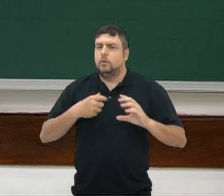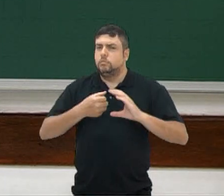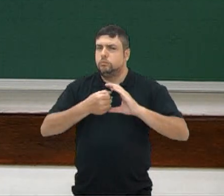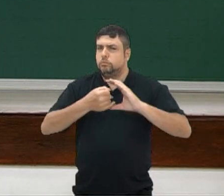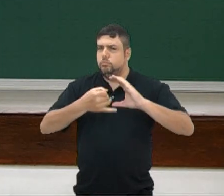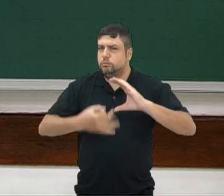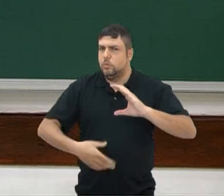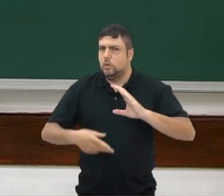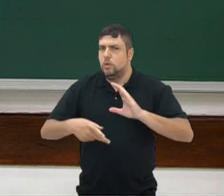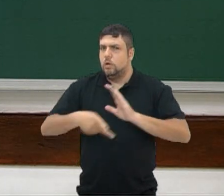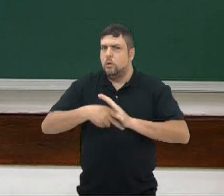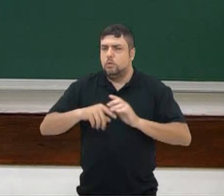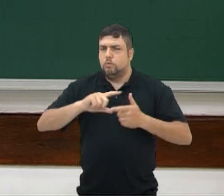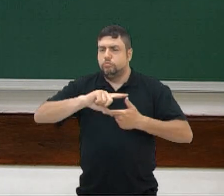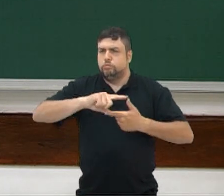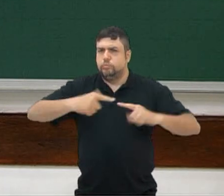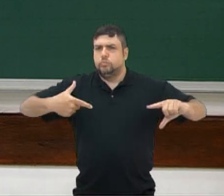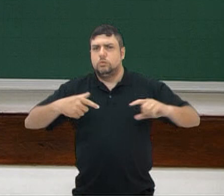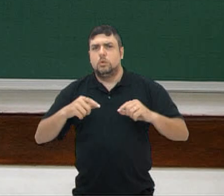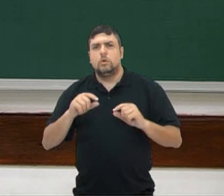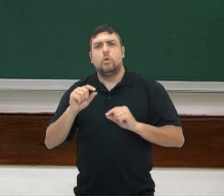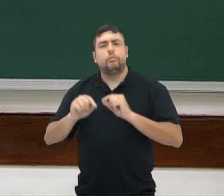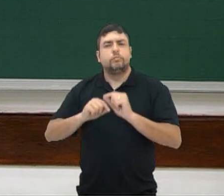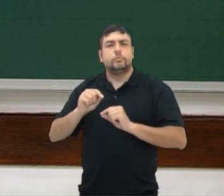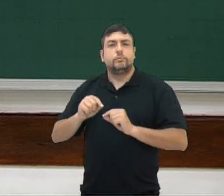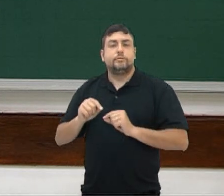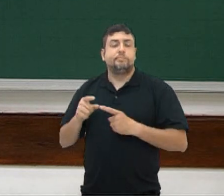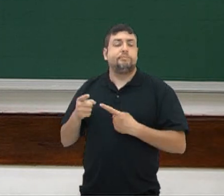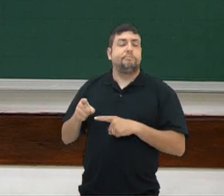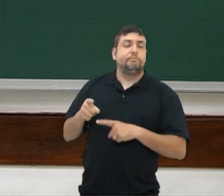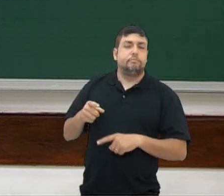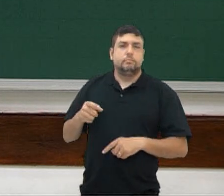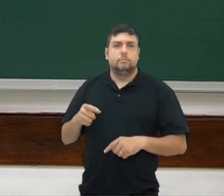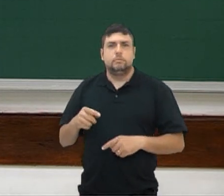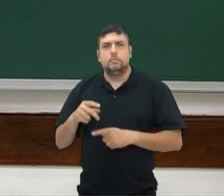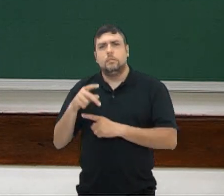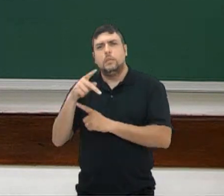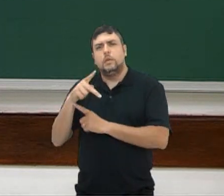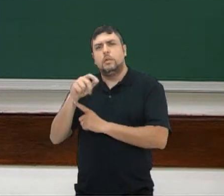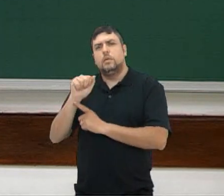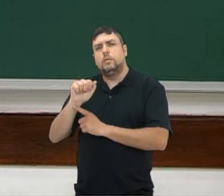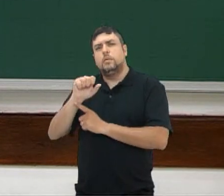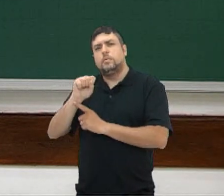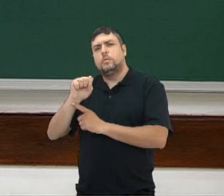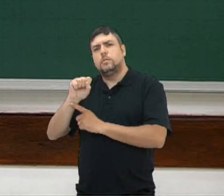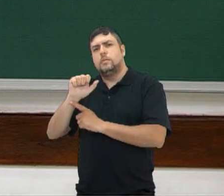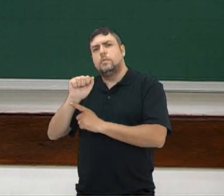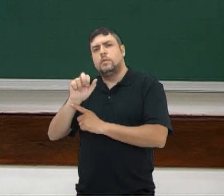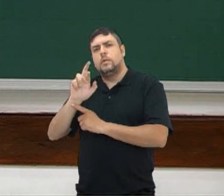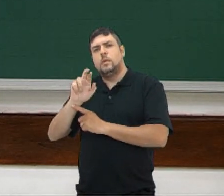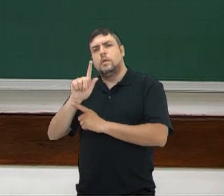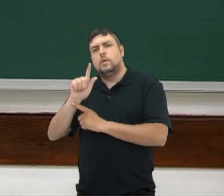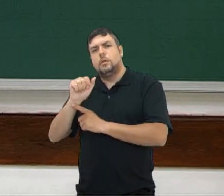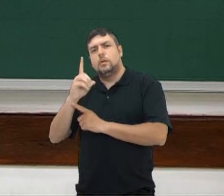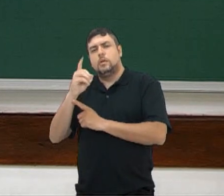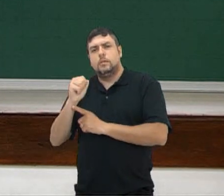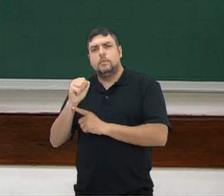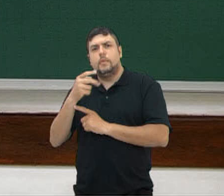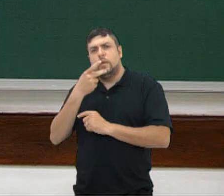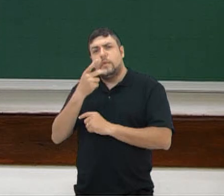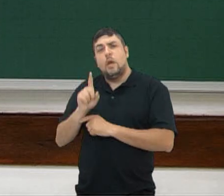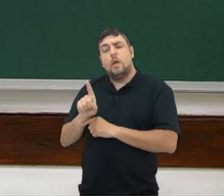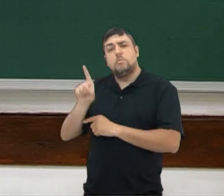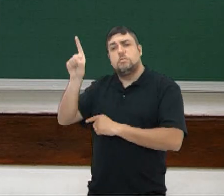que é a ironia, que é crítica e tudo mais. Mas enfim, o que significa Passárgada? Ele fala que lá ele é amigo do rei, ele tem a mulher que